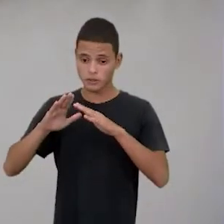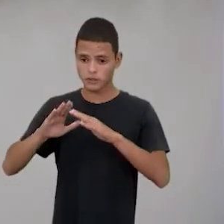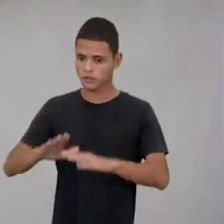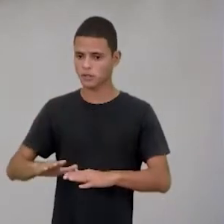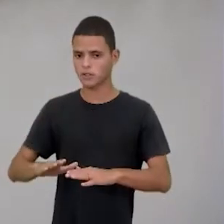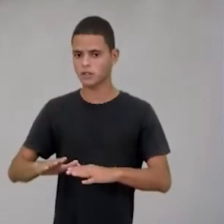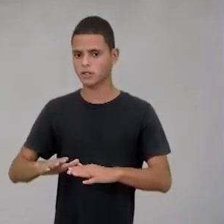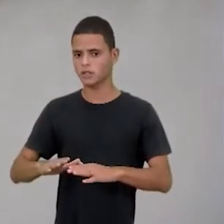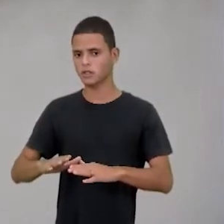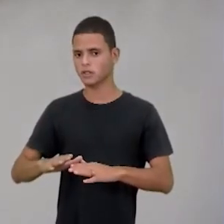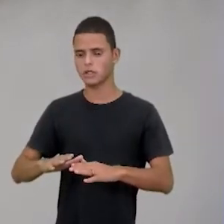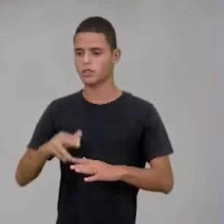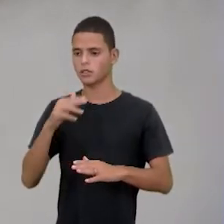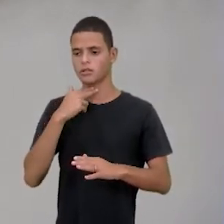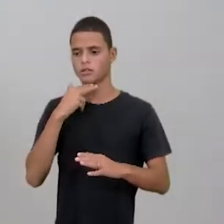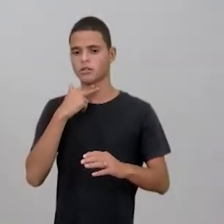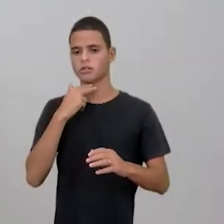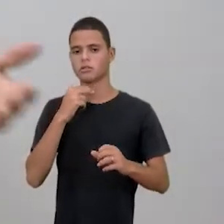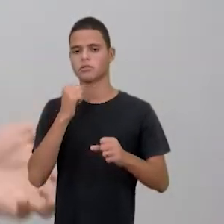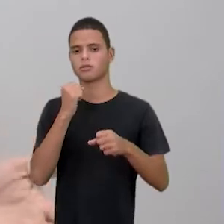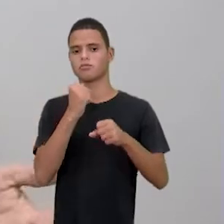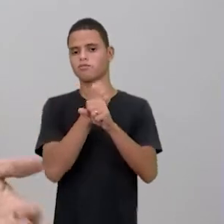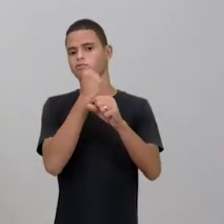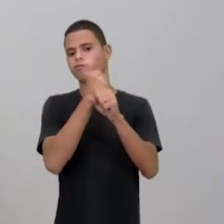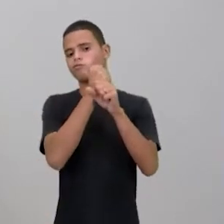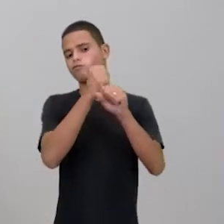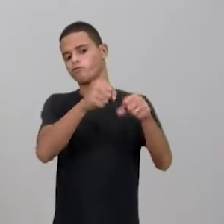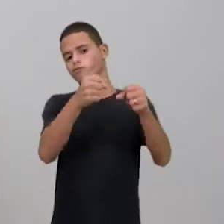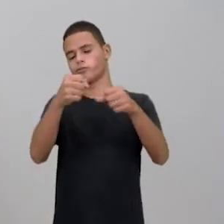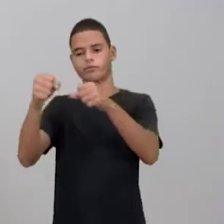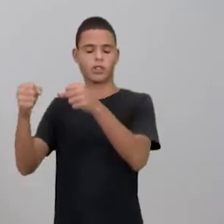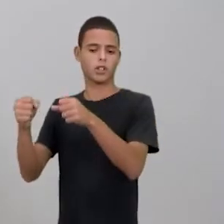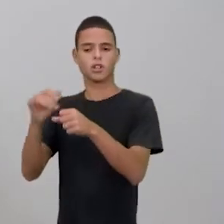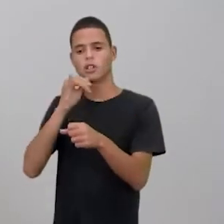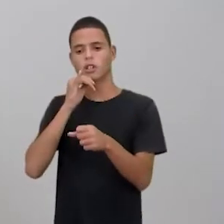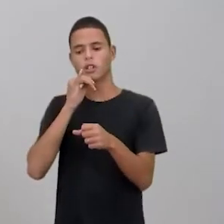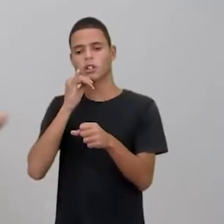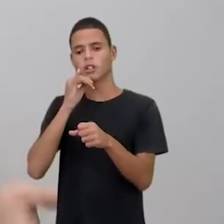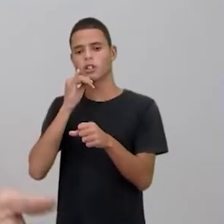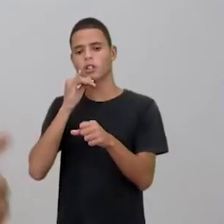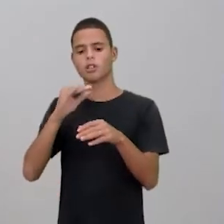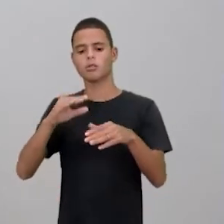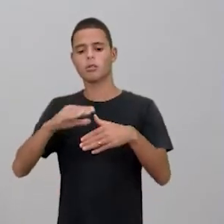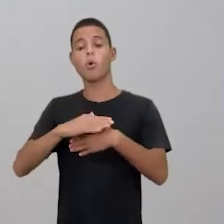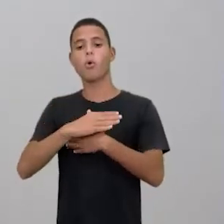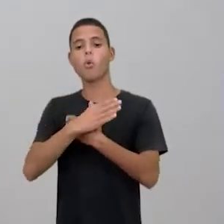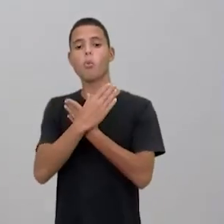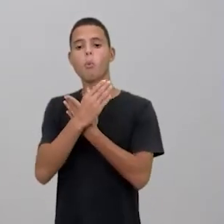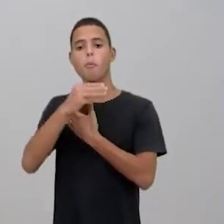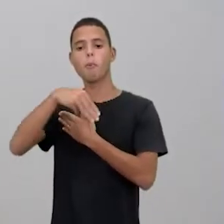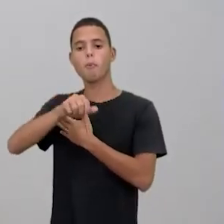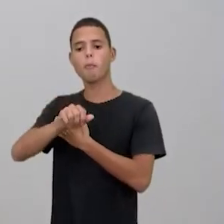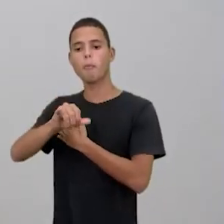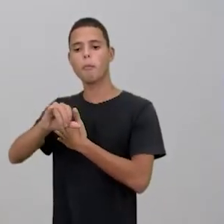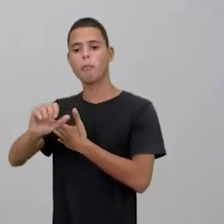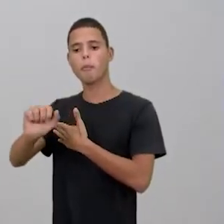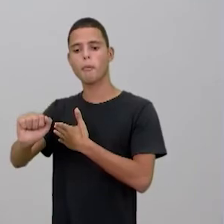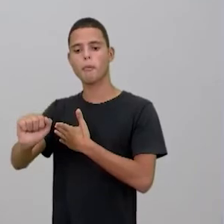muitas vezes era adolescente, né, ou jovem, para entrar então ali na vida adulta, né?